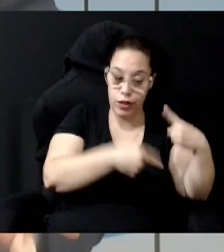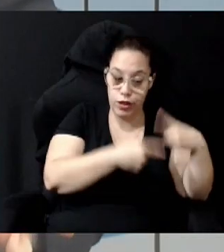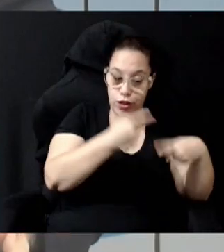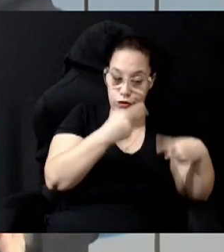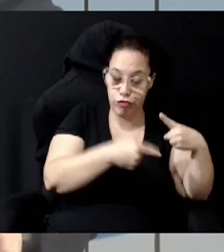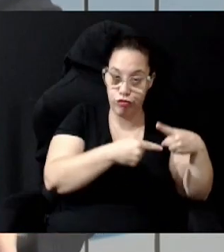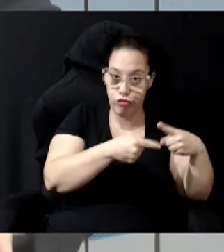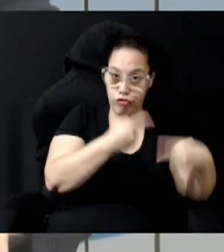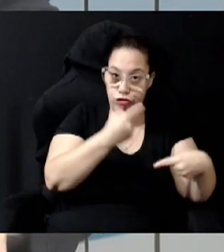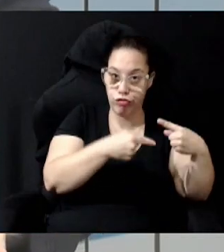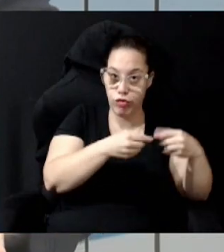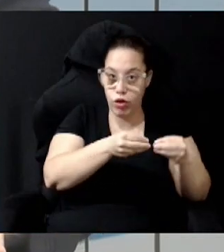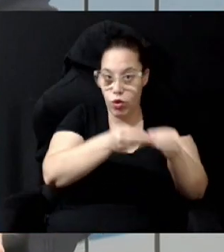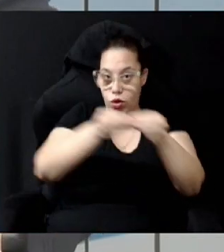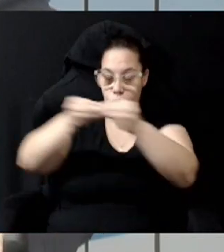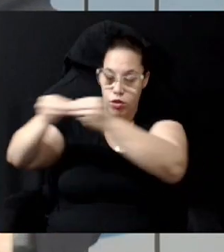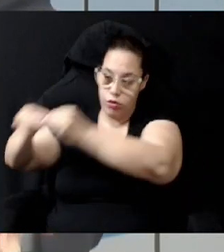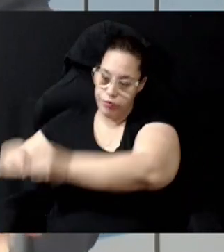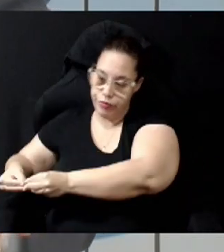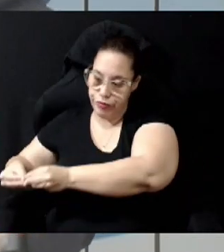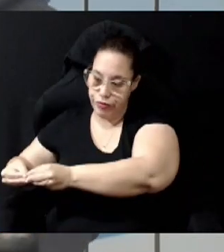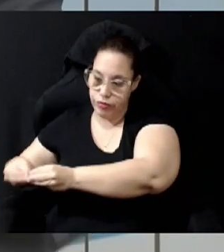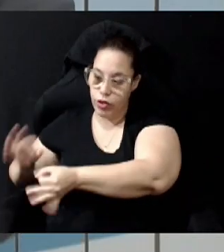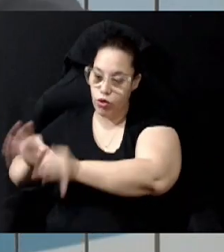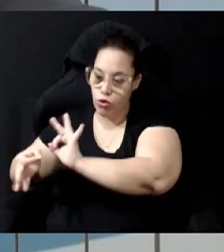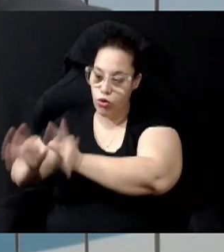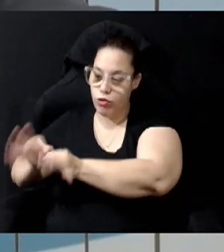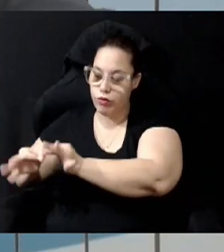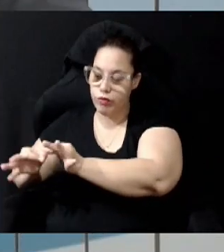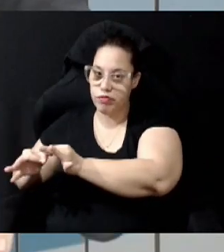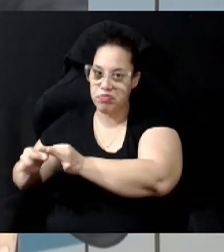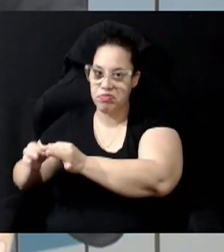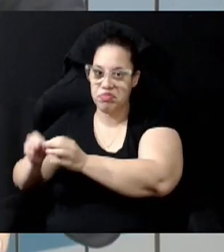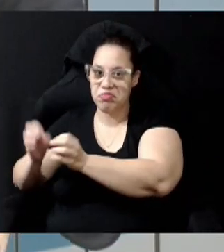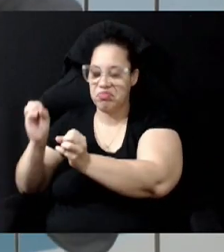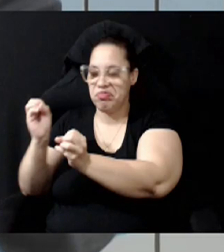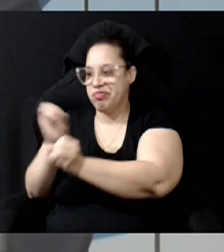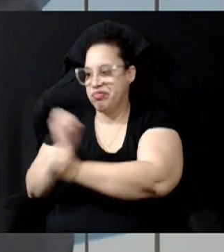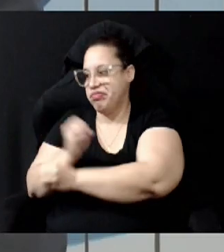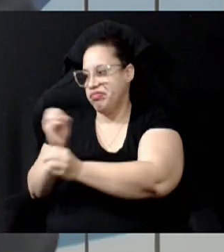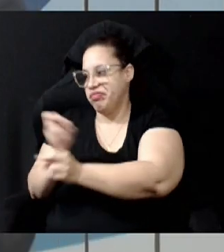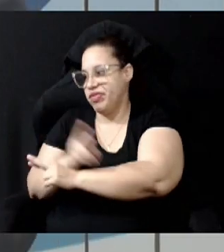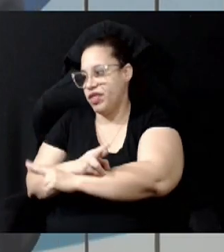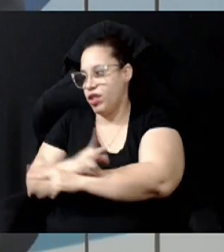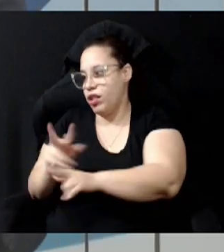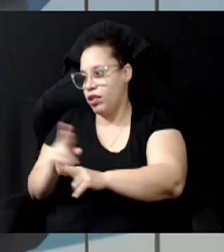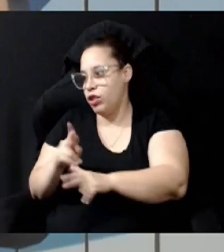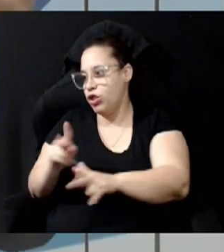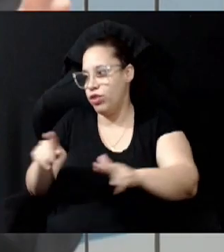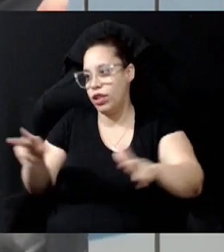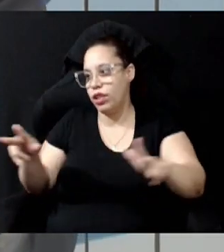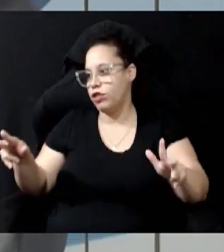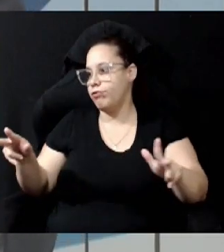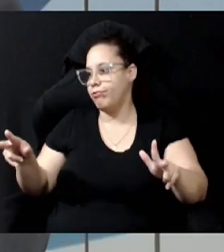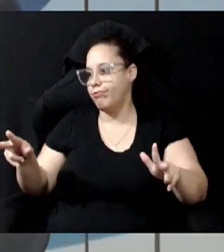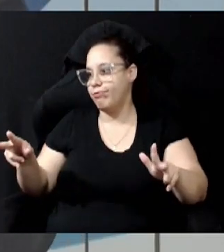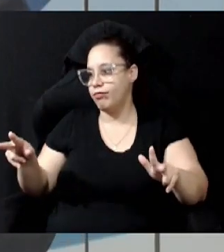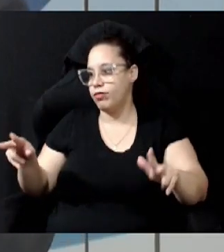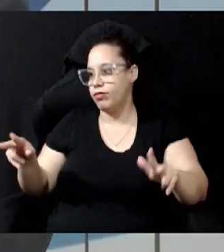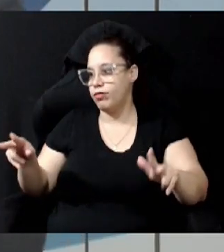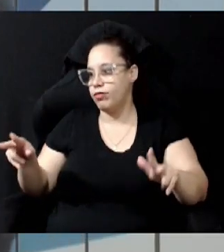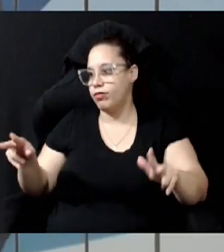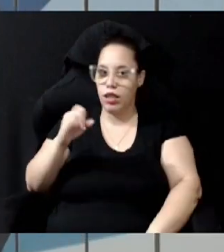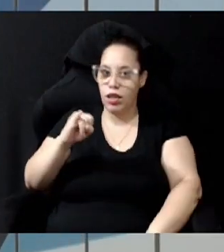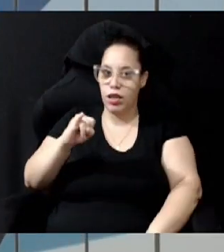para a arena judicial, que são coisas diferentes, hipertrofiando. Agora, imagina, 30 anos